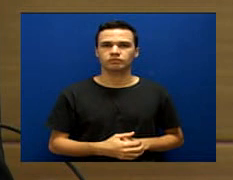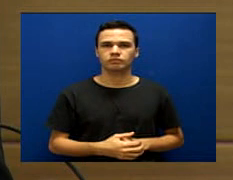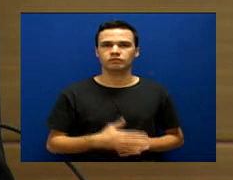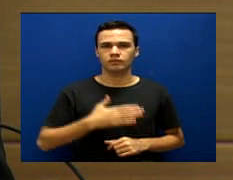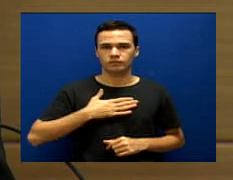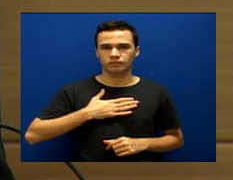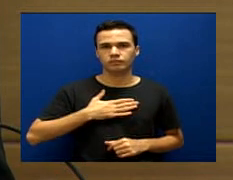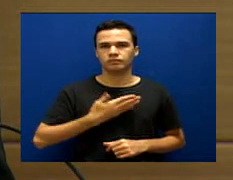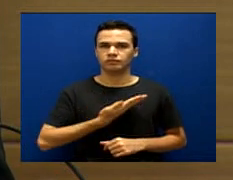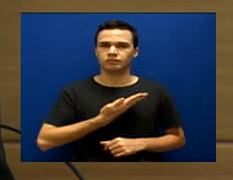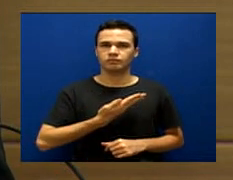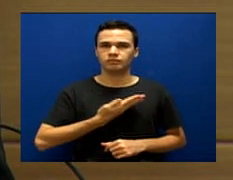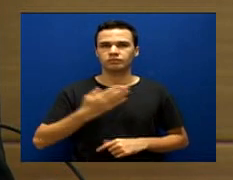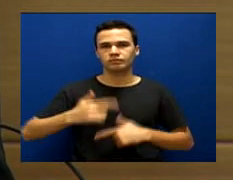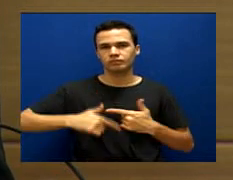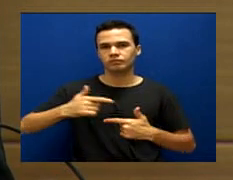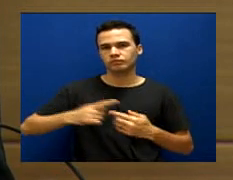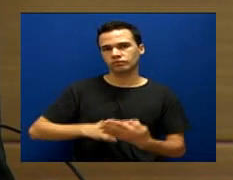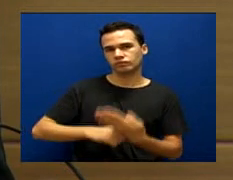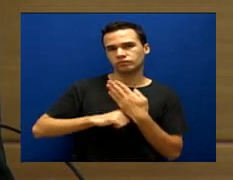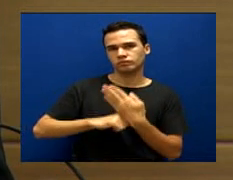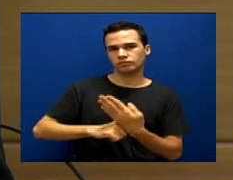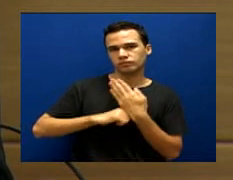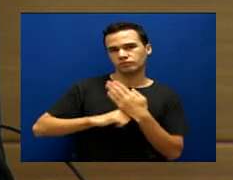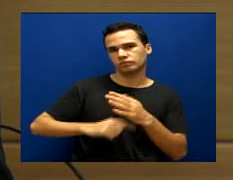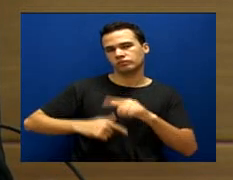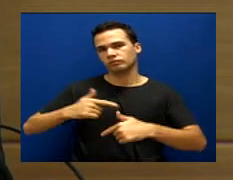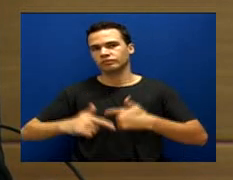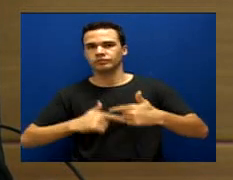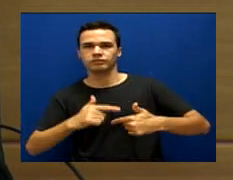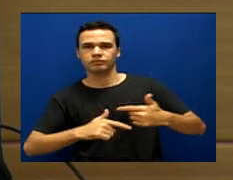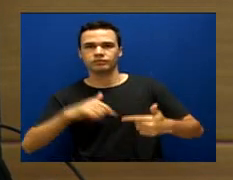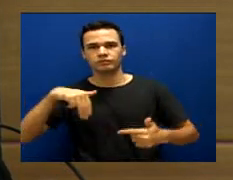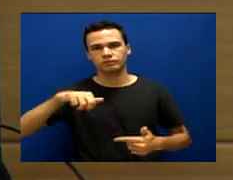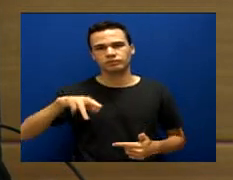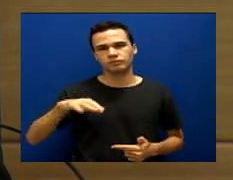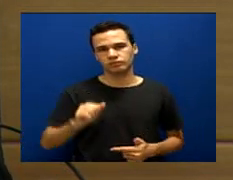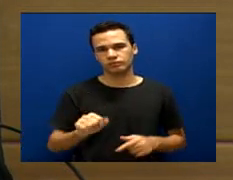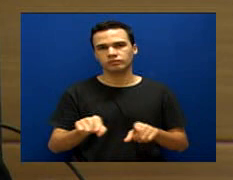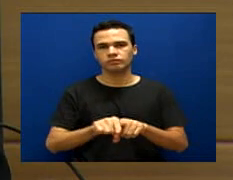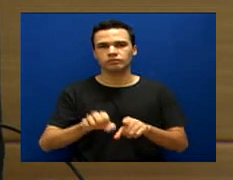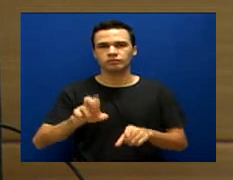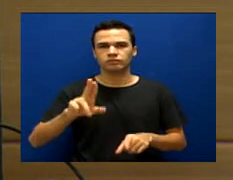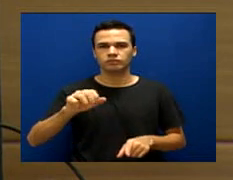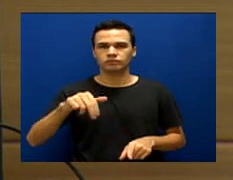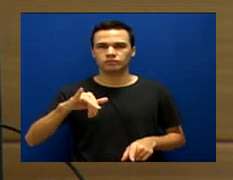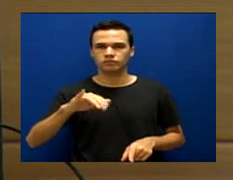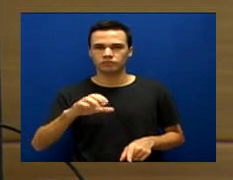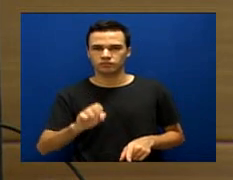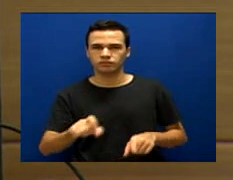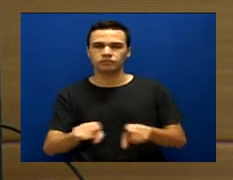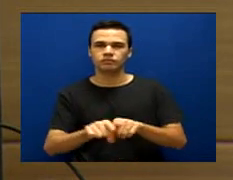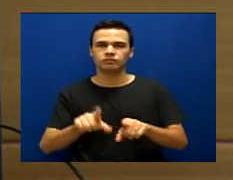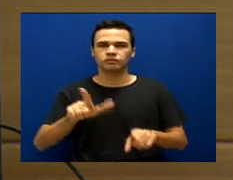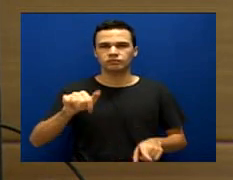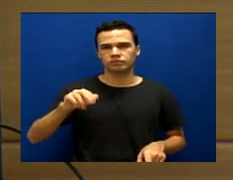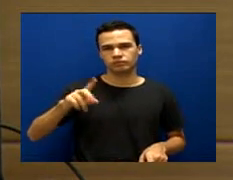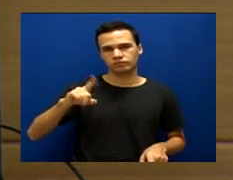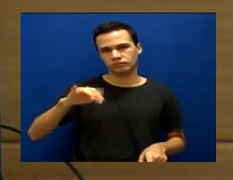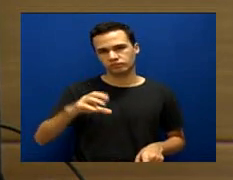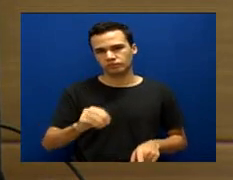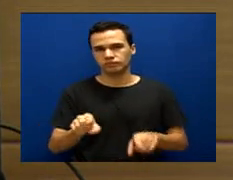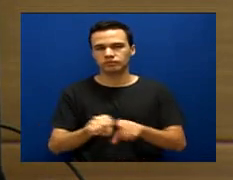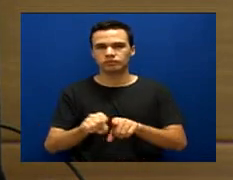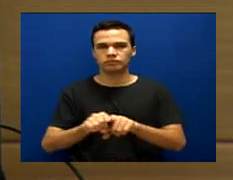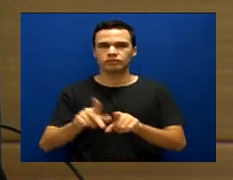os meus parceiros que têm nos ajudado, a Márcia, a Dona Eunice, o Leandro, a Mônica e o